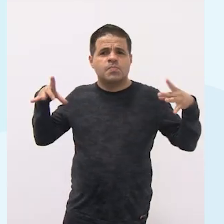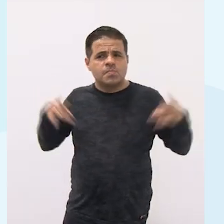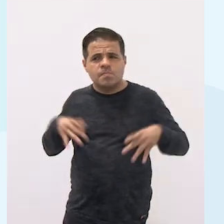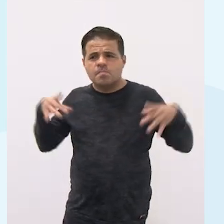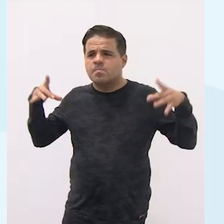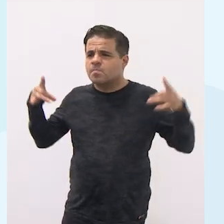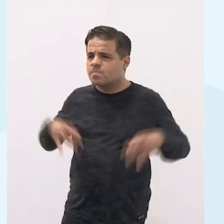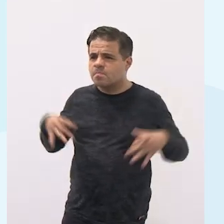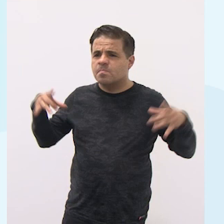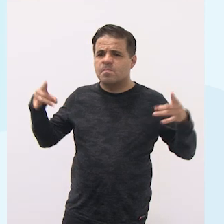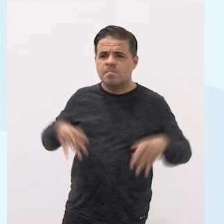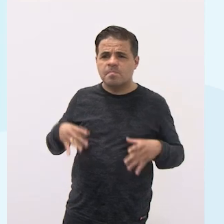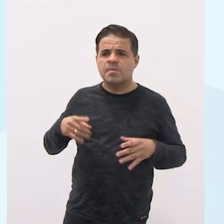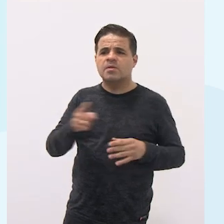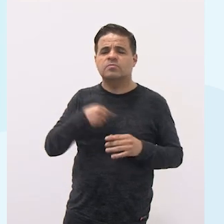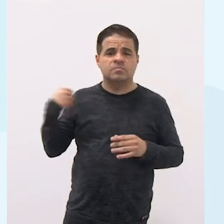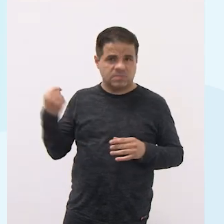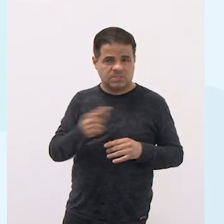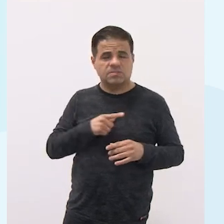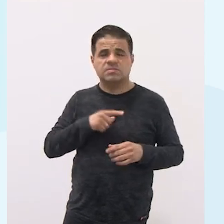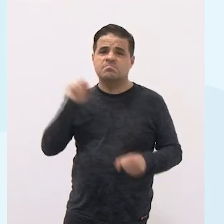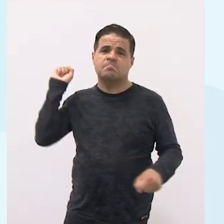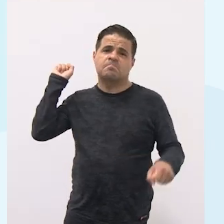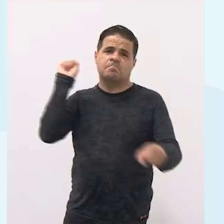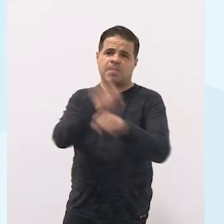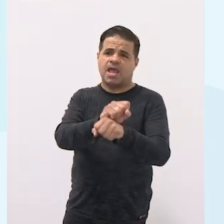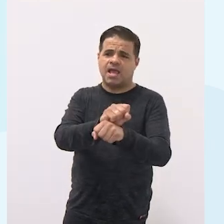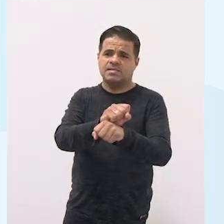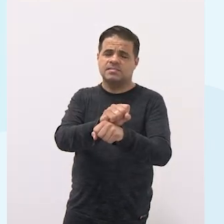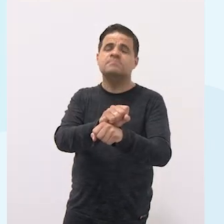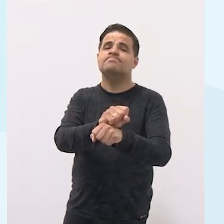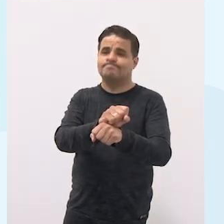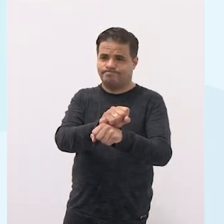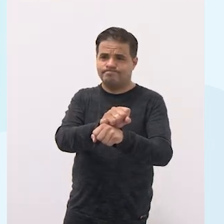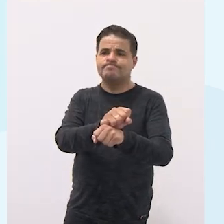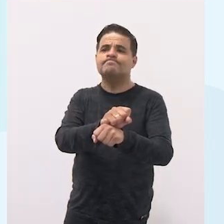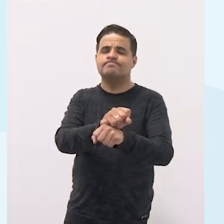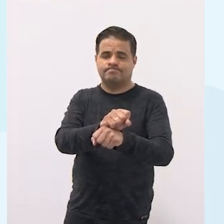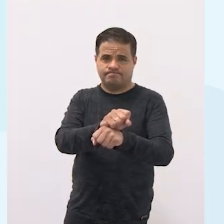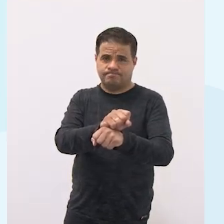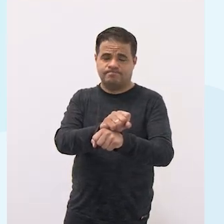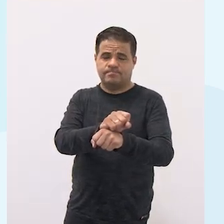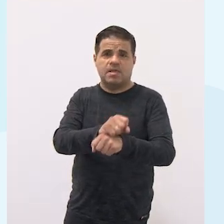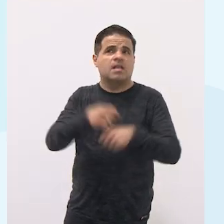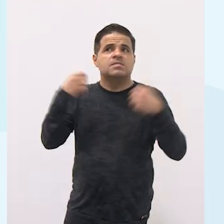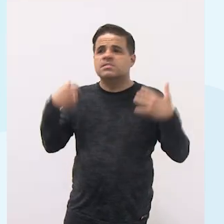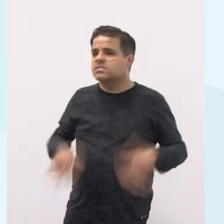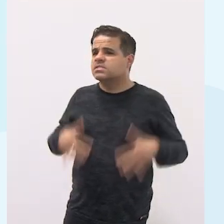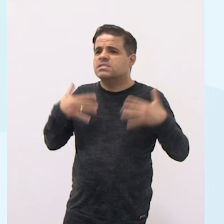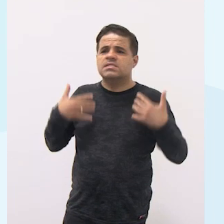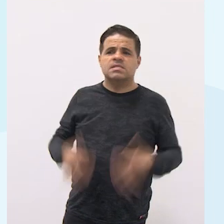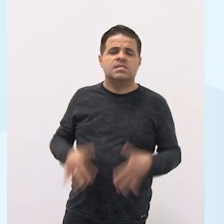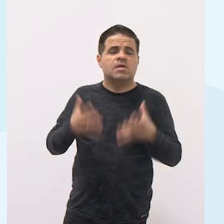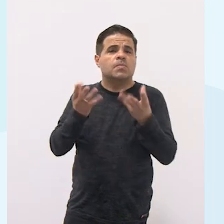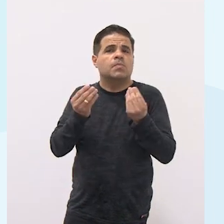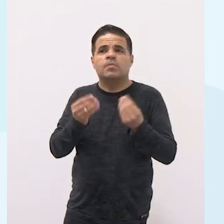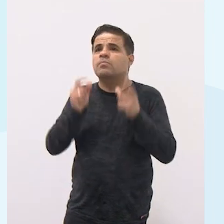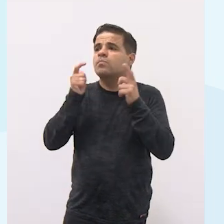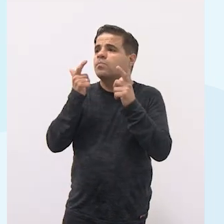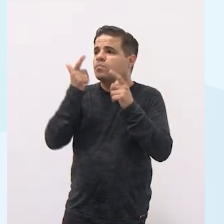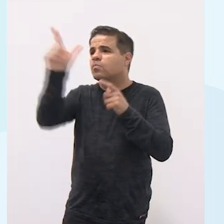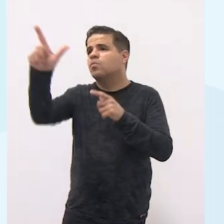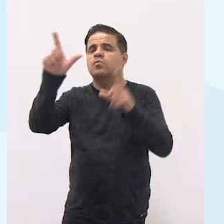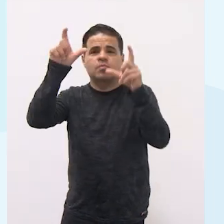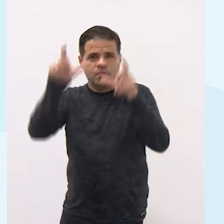tinham é que parasse, que não fosse contínuo. E queriam muito que fosse para outros